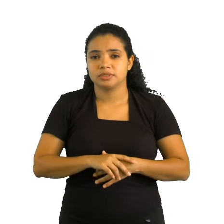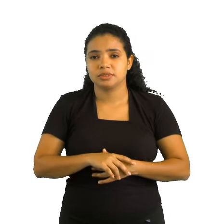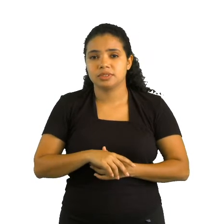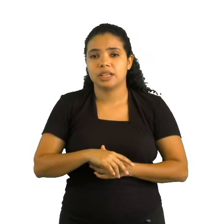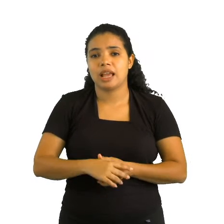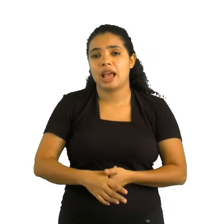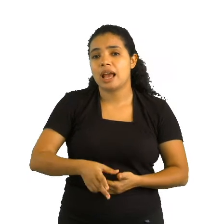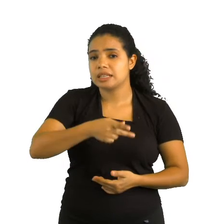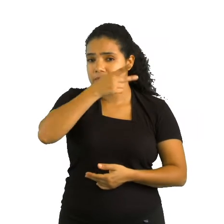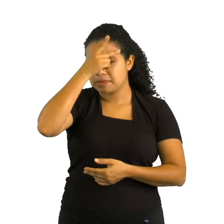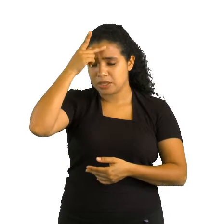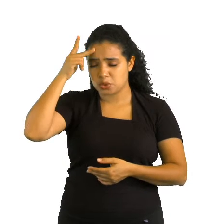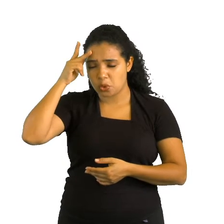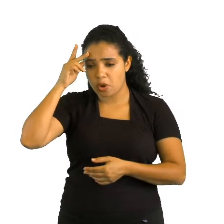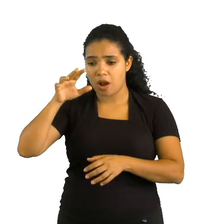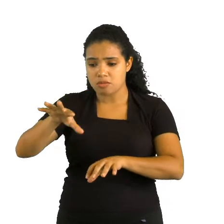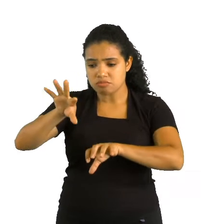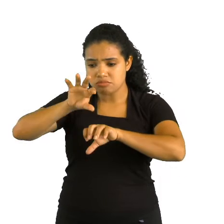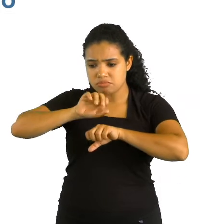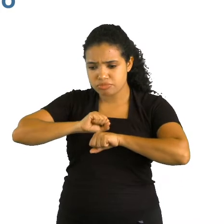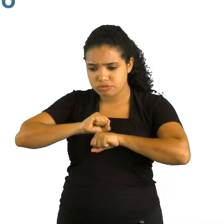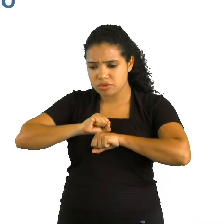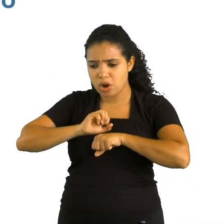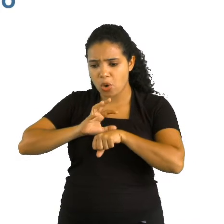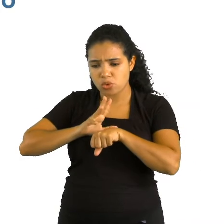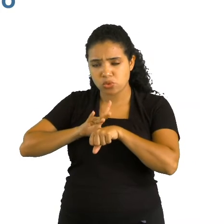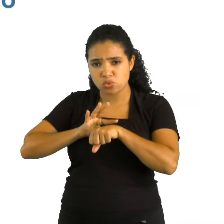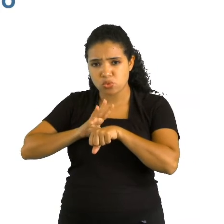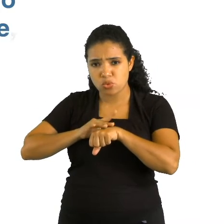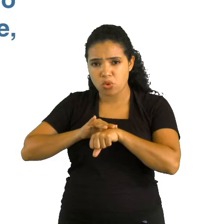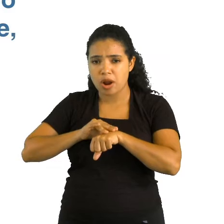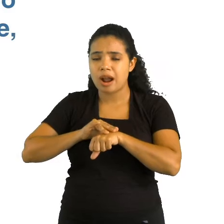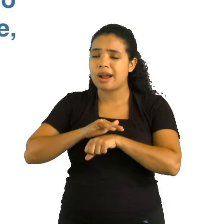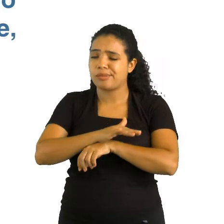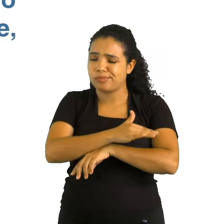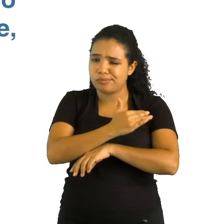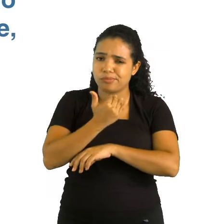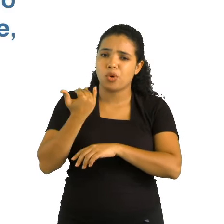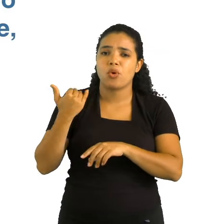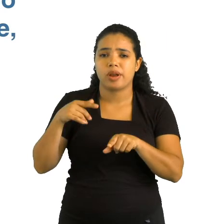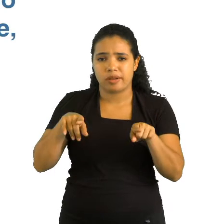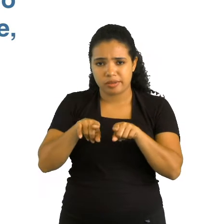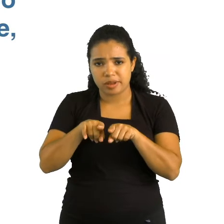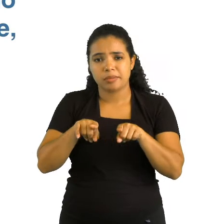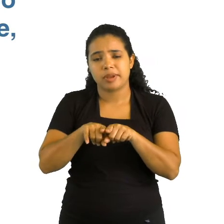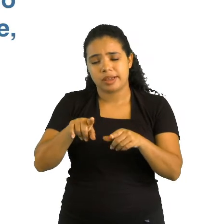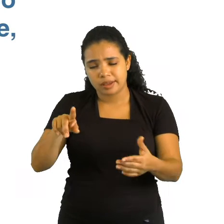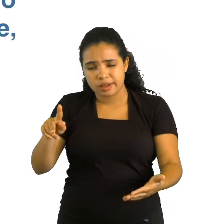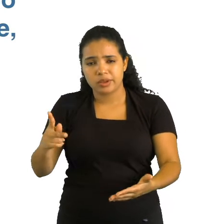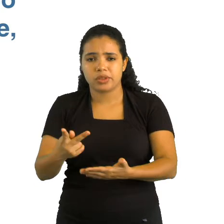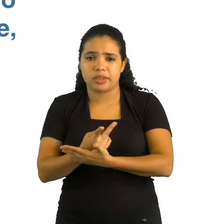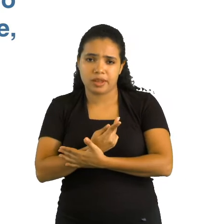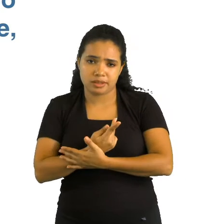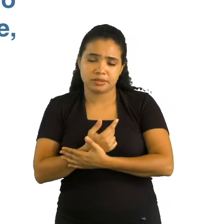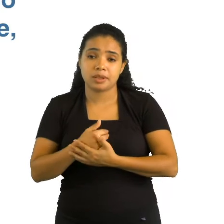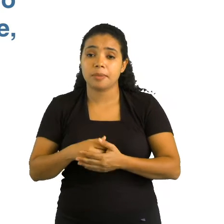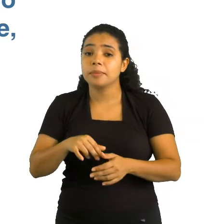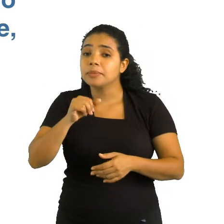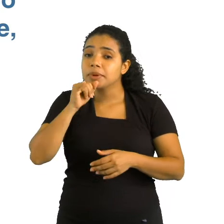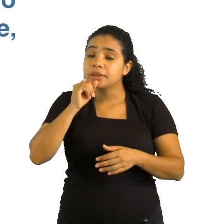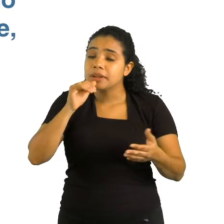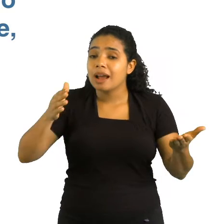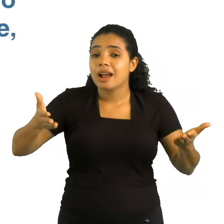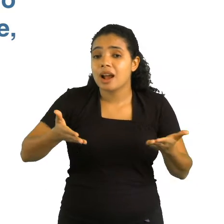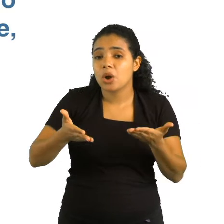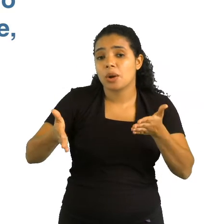pessoas adoecerem, né? Podendo chegar até a morte. Por exemplo, nós estamos vivenciando isso